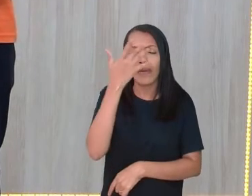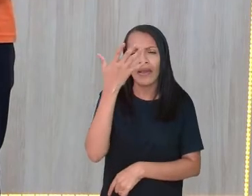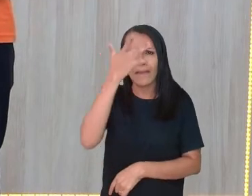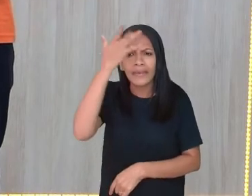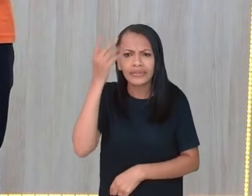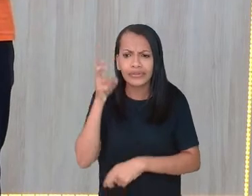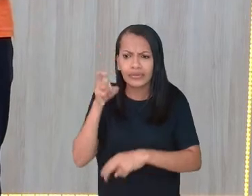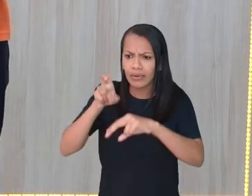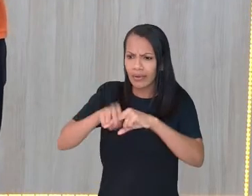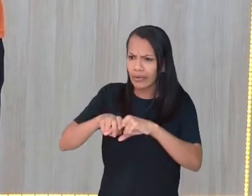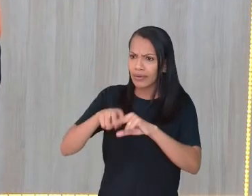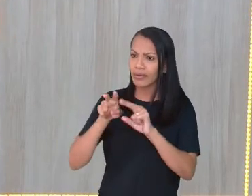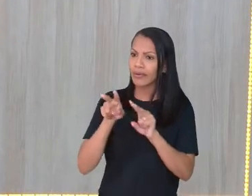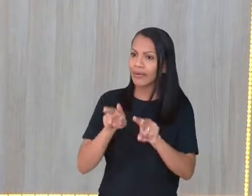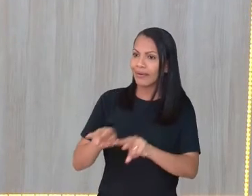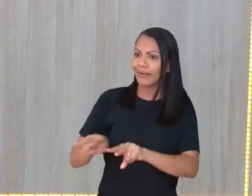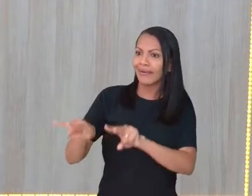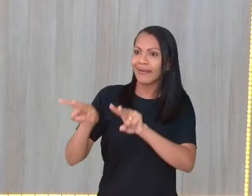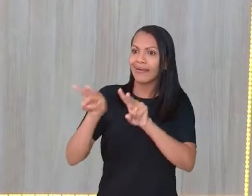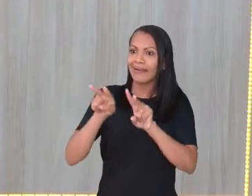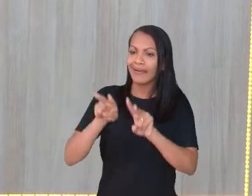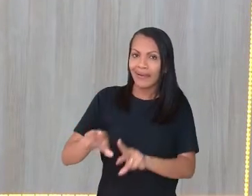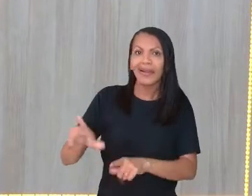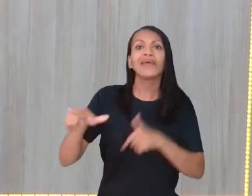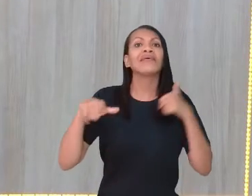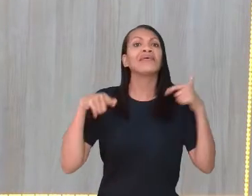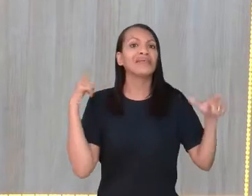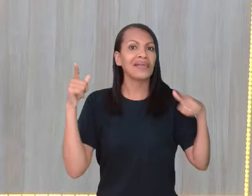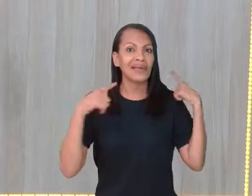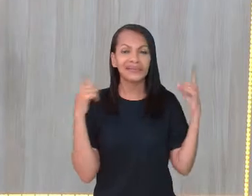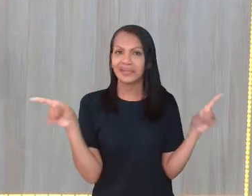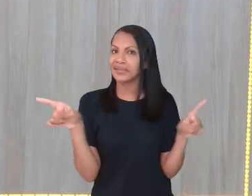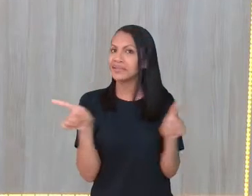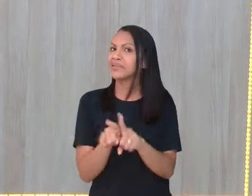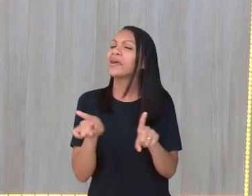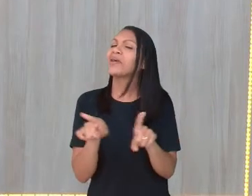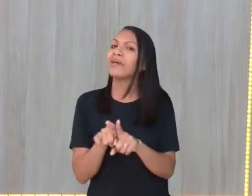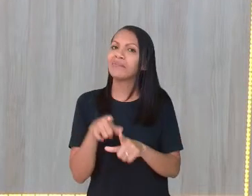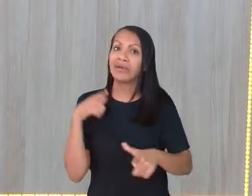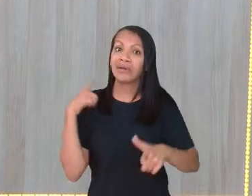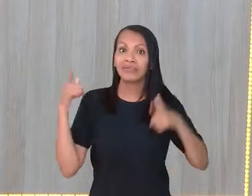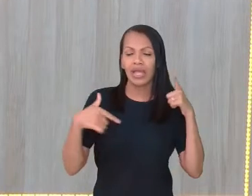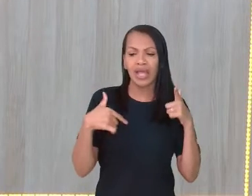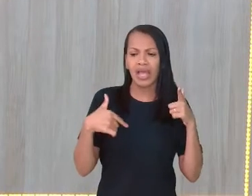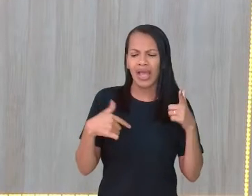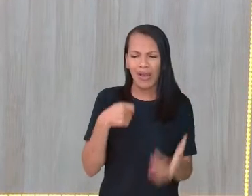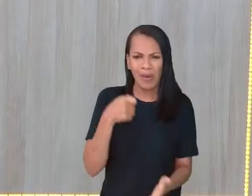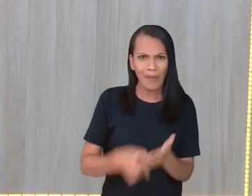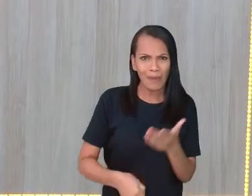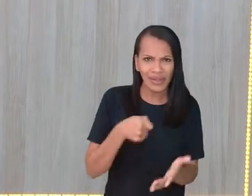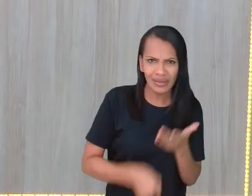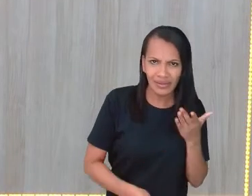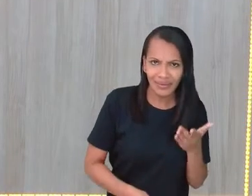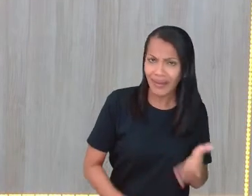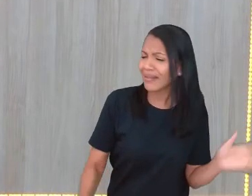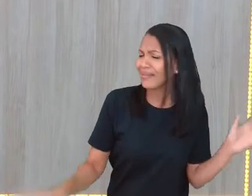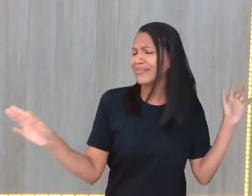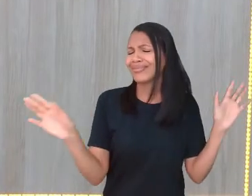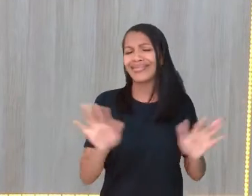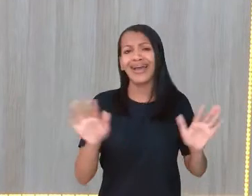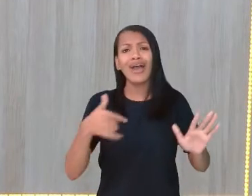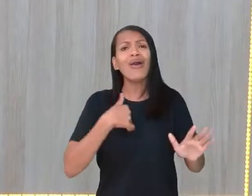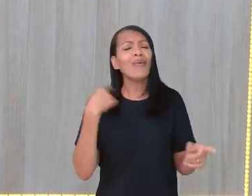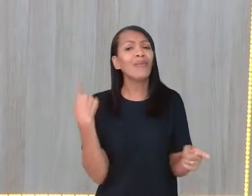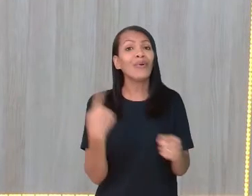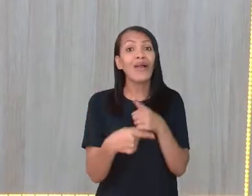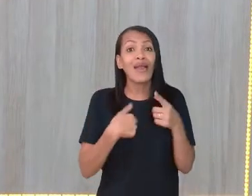estou tendo um momento de lazer. Então eu estou tendo ali um momento extra, um momento não obrigatório, um momento que eu estou indo por